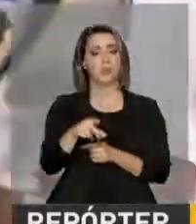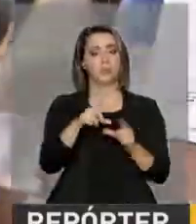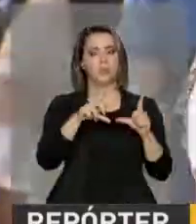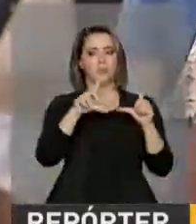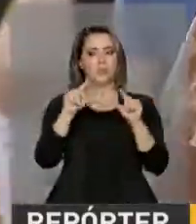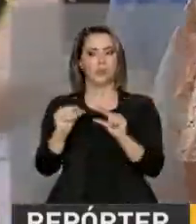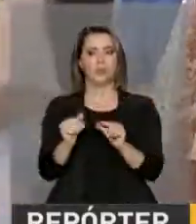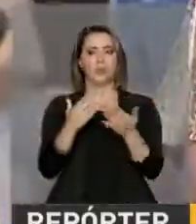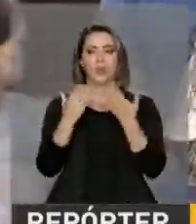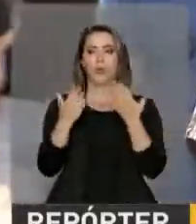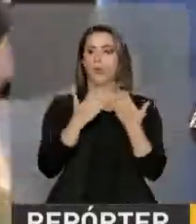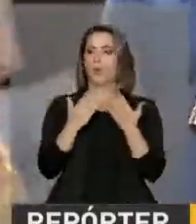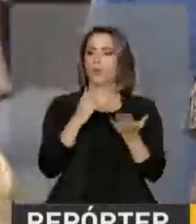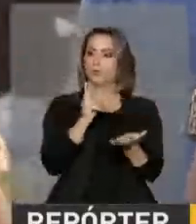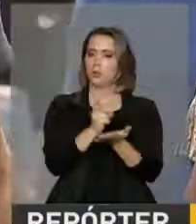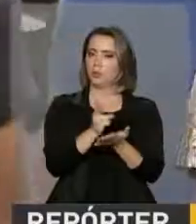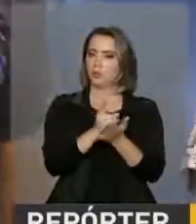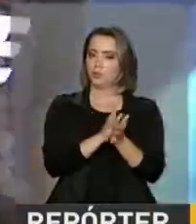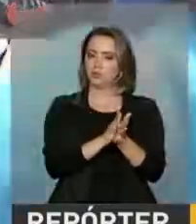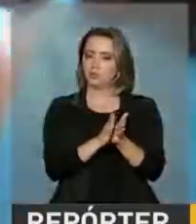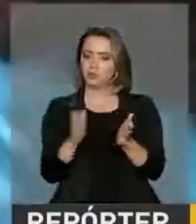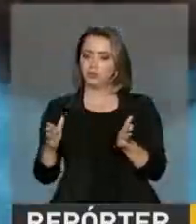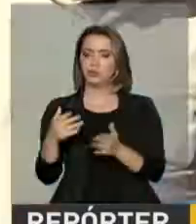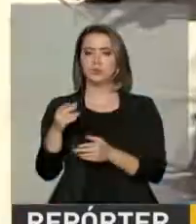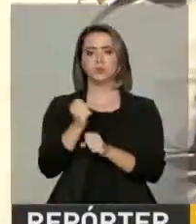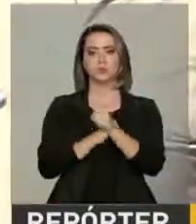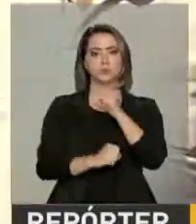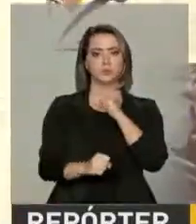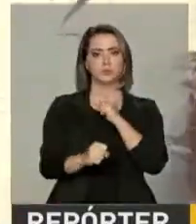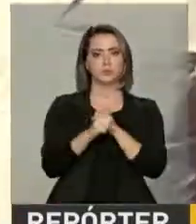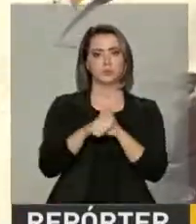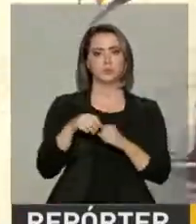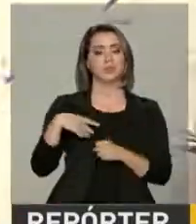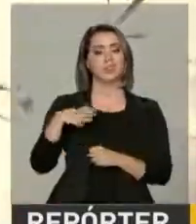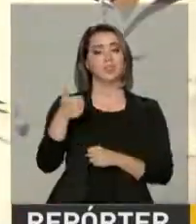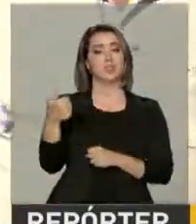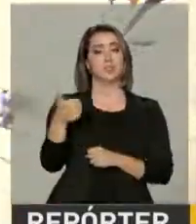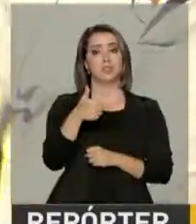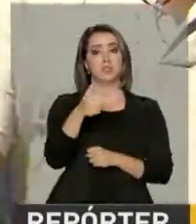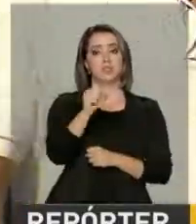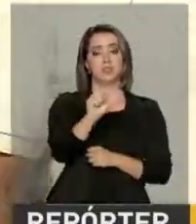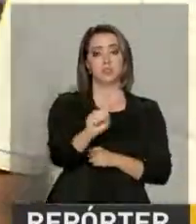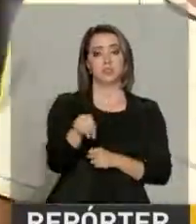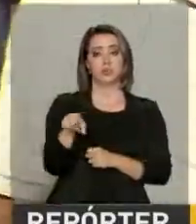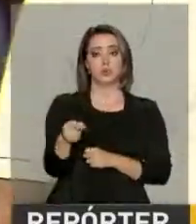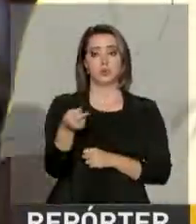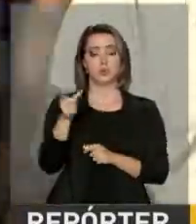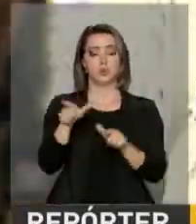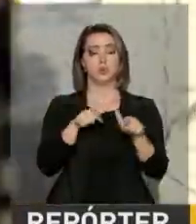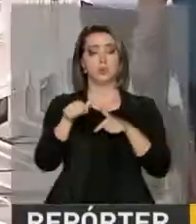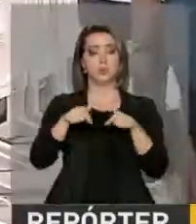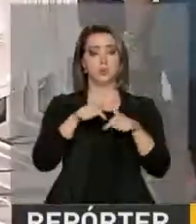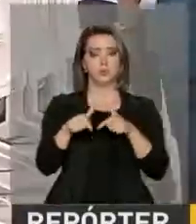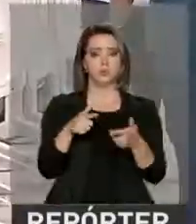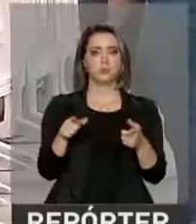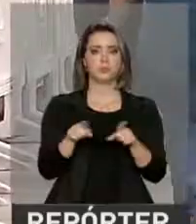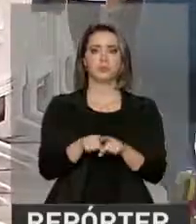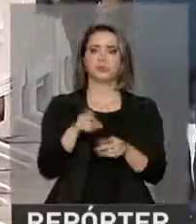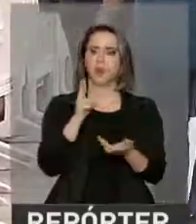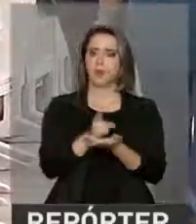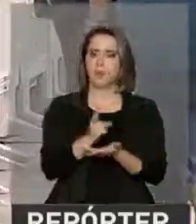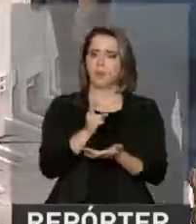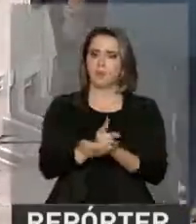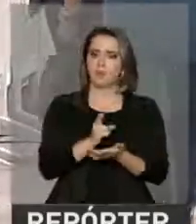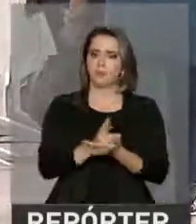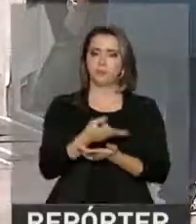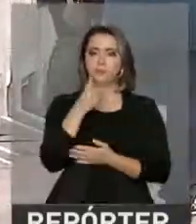registrada em março do ano passado, quando o país terminou o mês com menos 118 mil postos de trabalho. Mesmo cenário